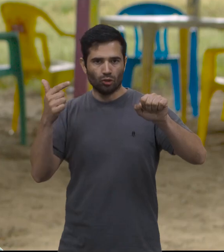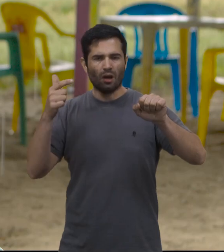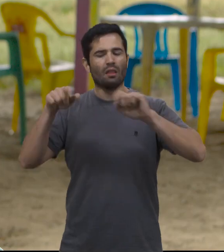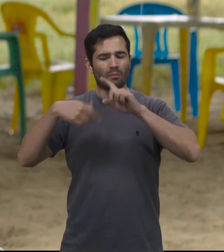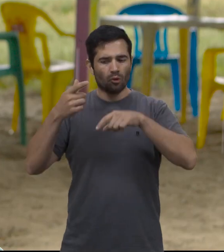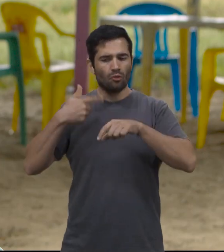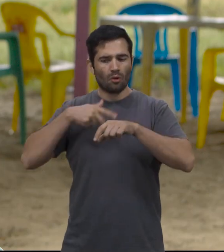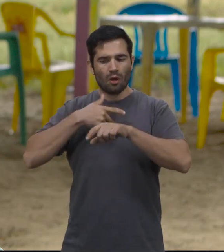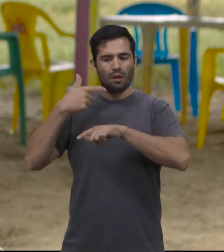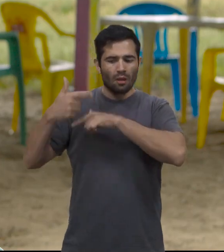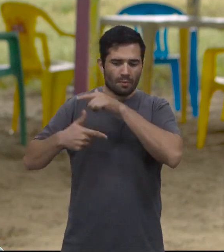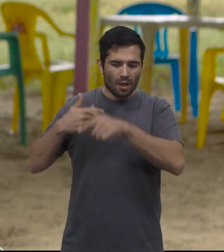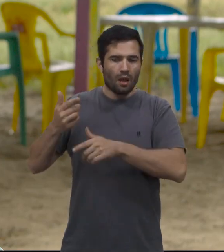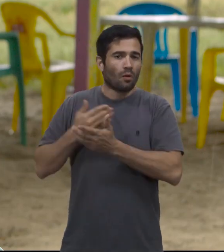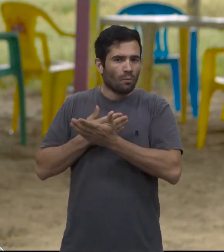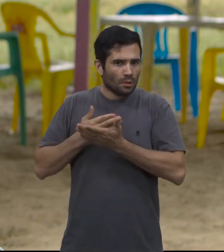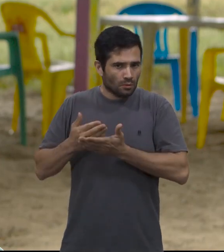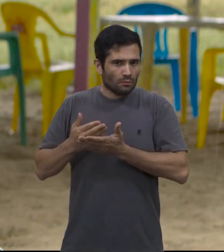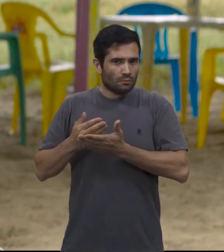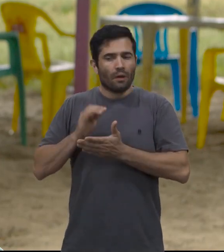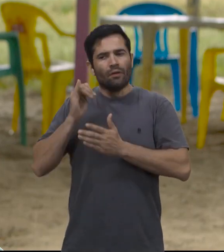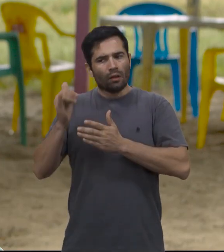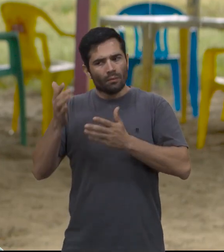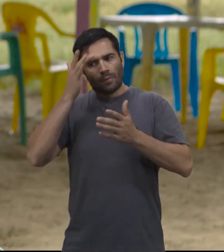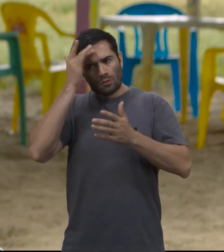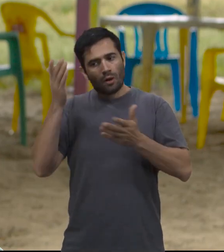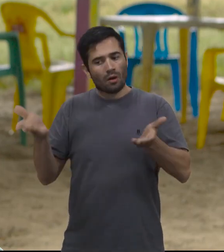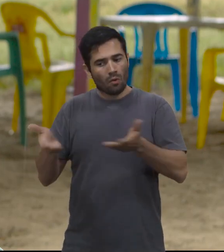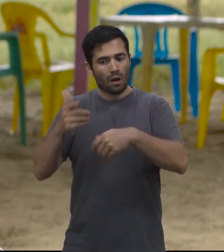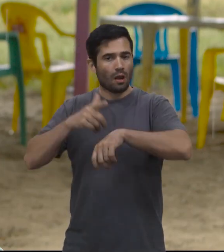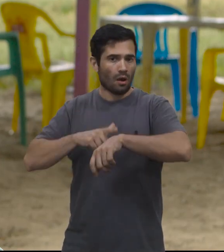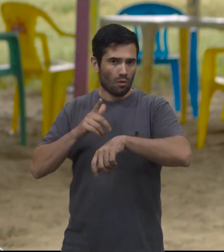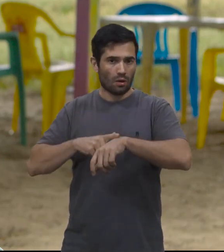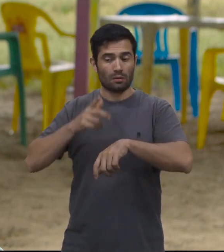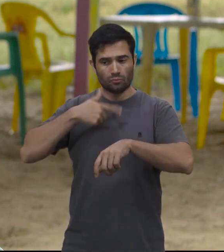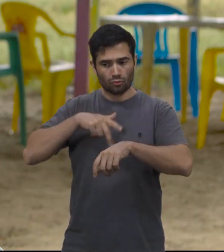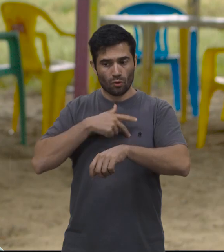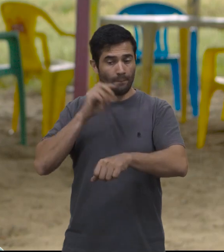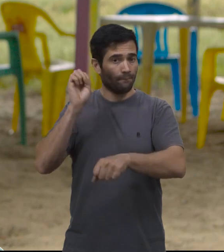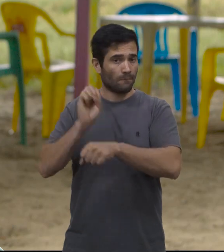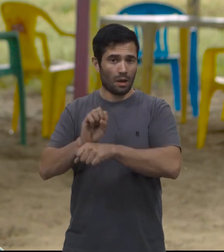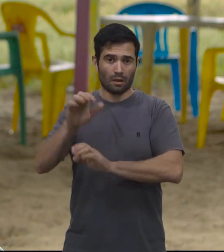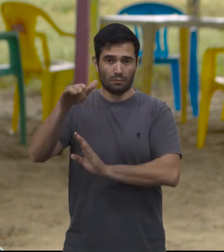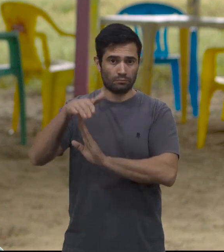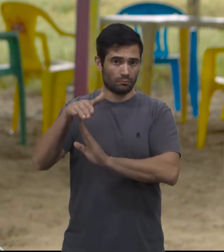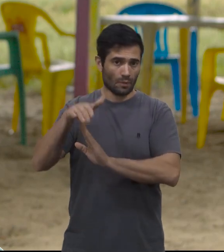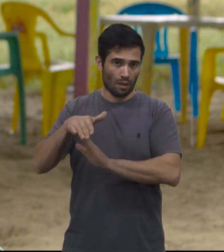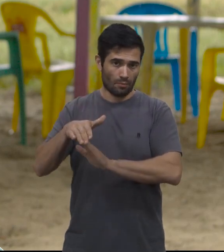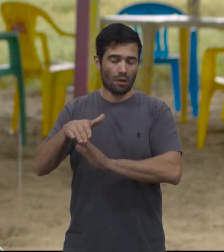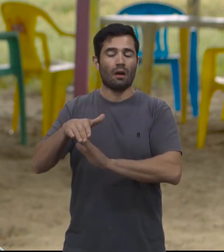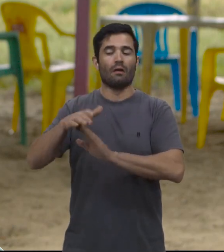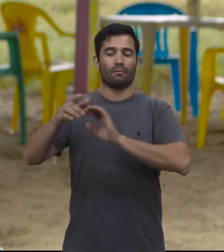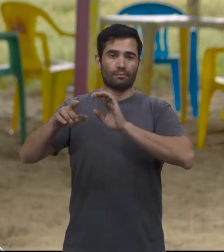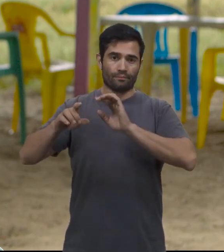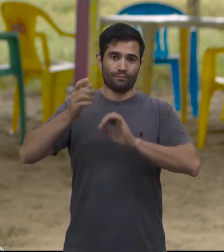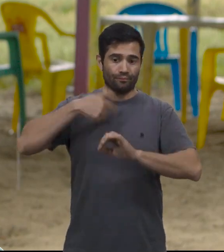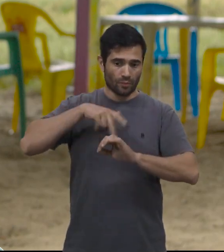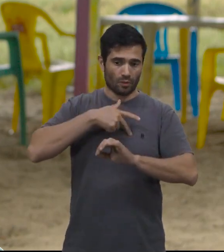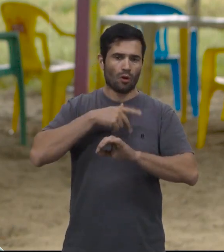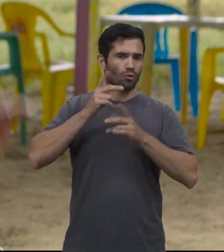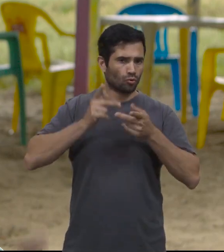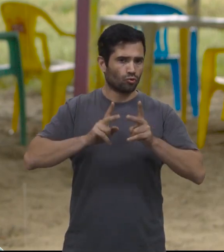nós fomos trabalhando e fomos começamos, disse, gente, chegou a hora de nós dar uma parada e nós